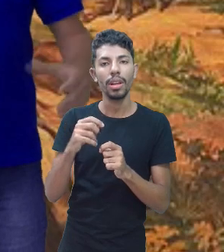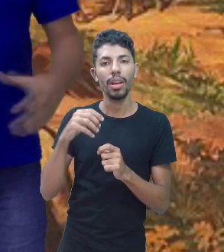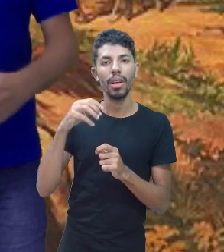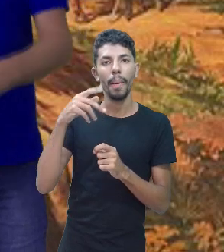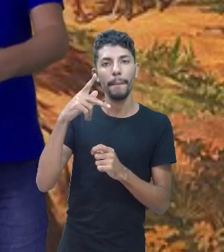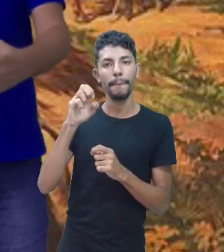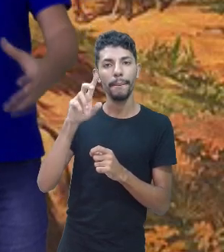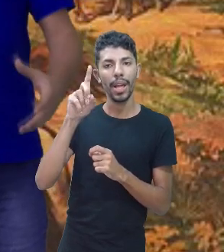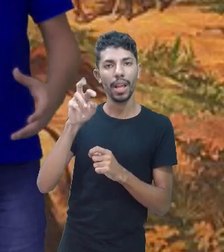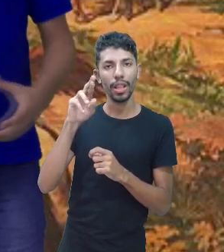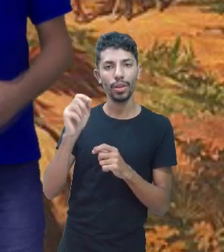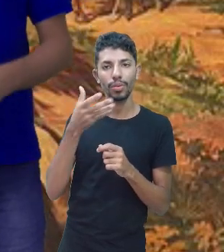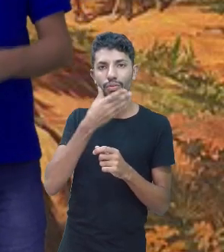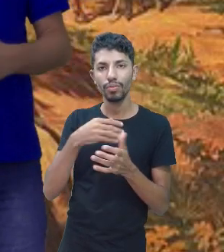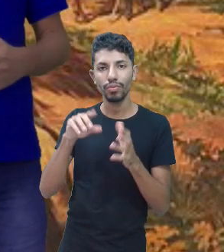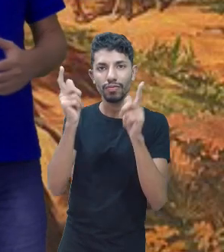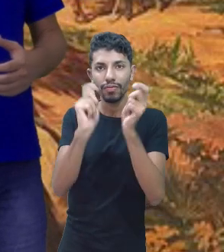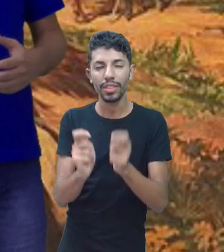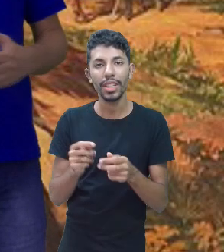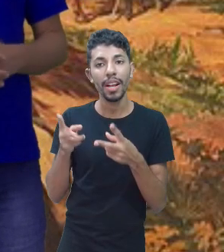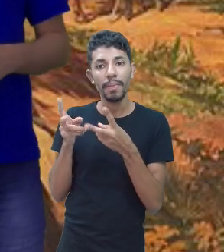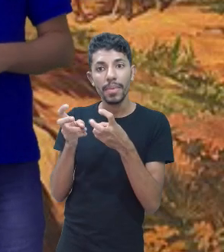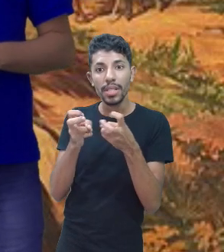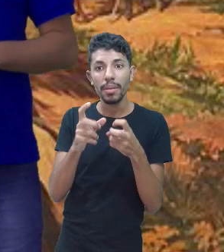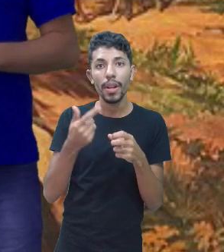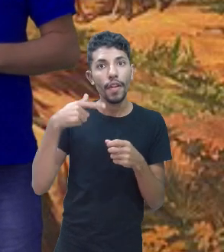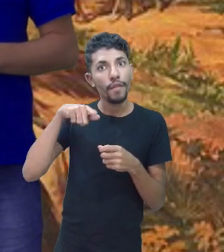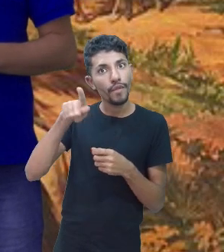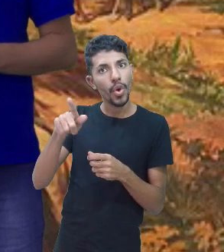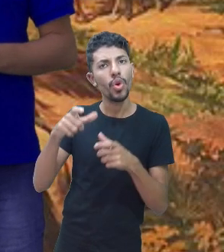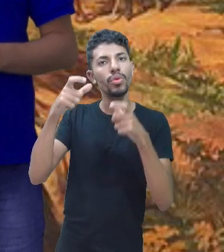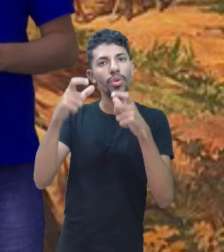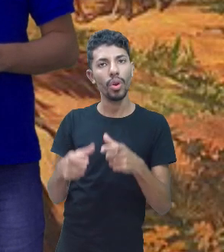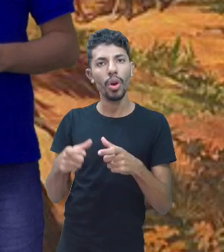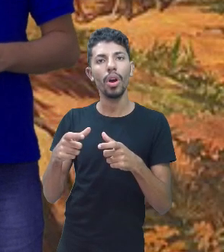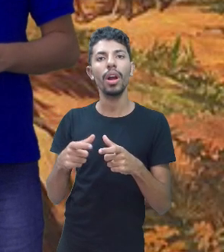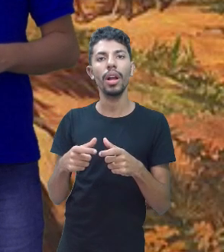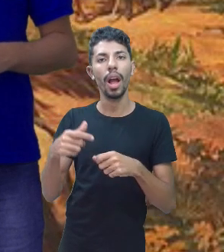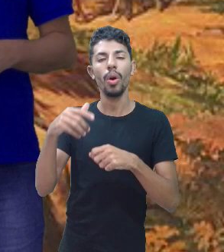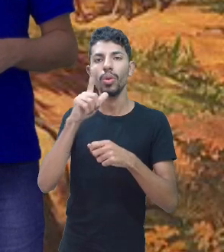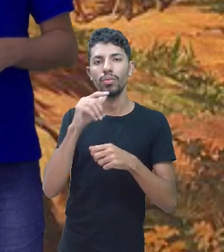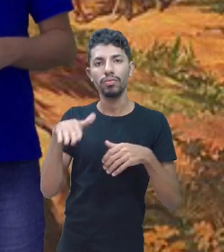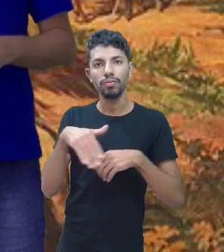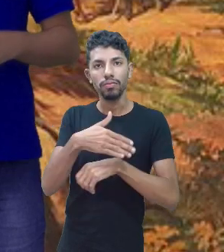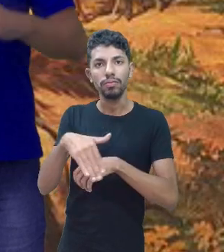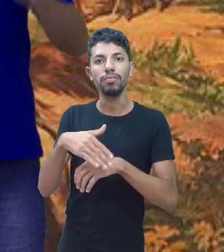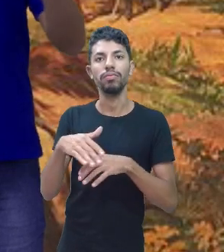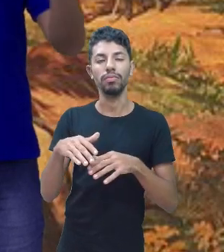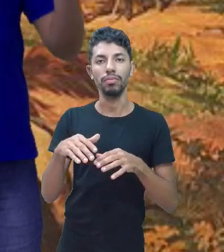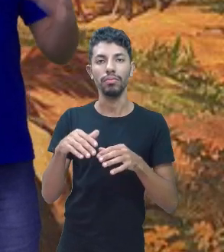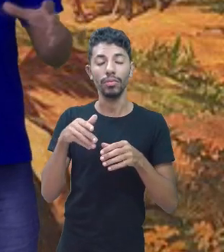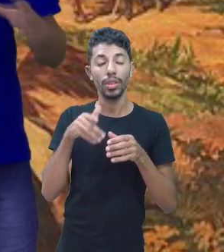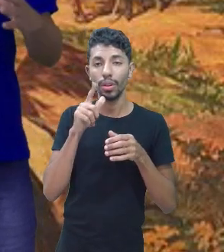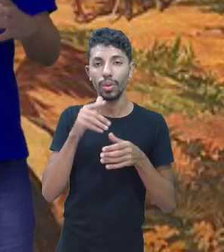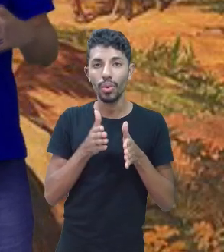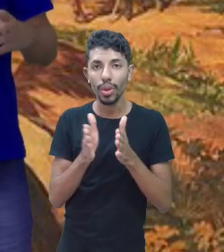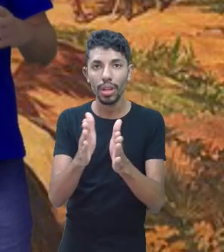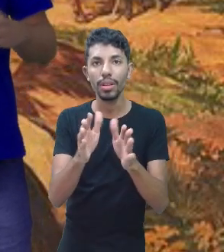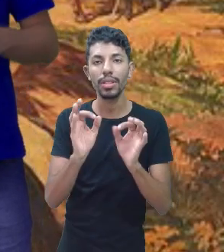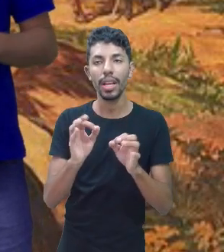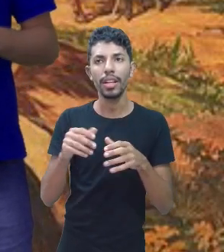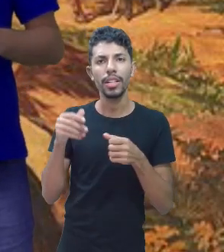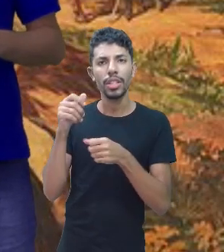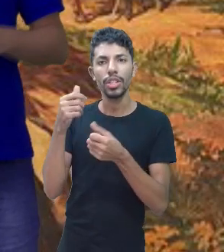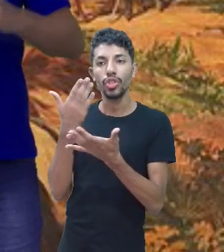foi para uma margem do Ipiranga, justamente o local onde foi proclamada a independência do Brasil, estudou o